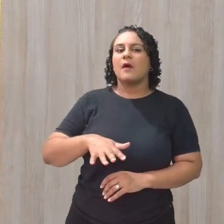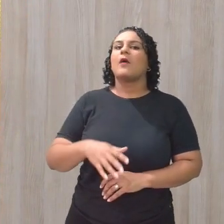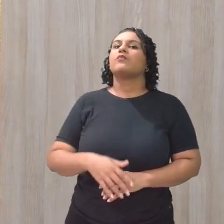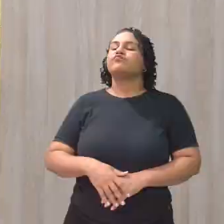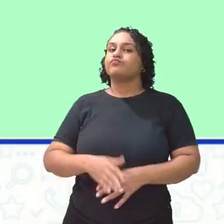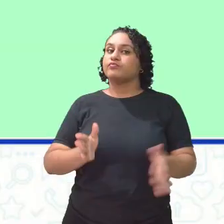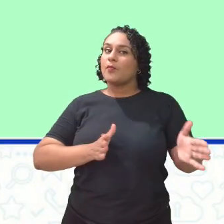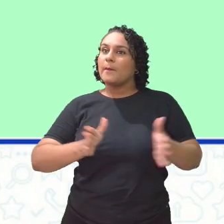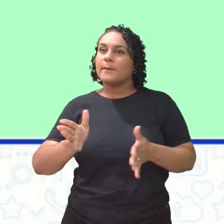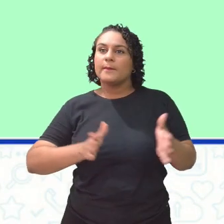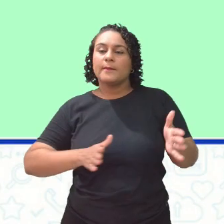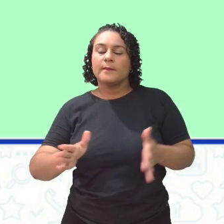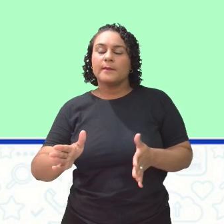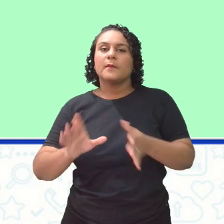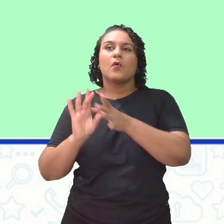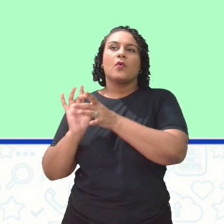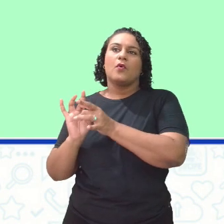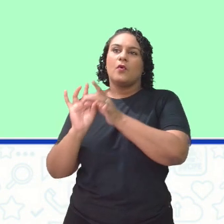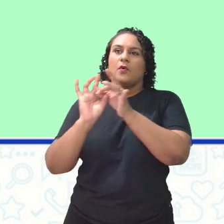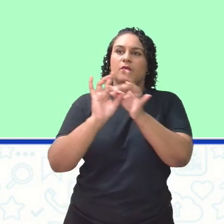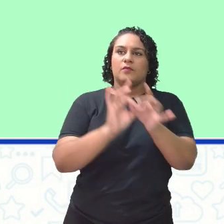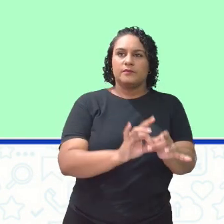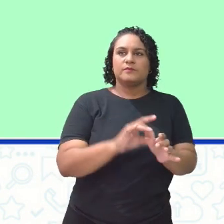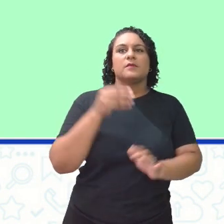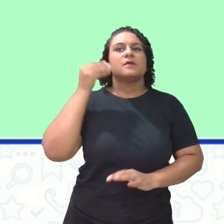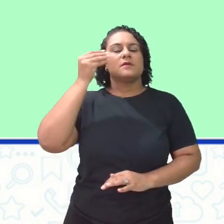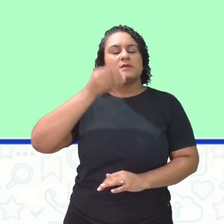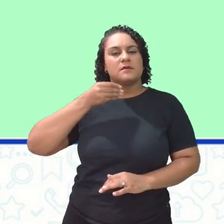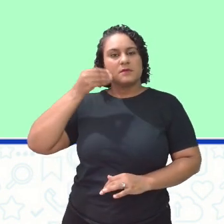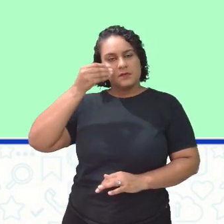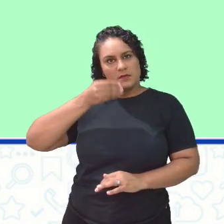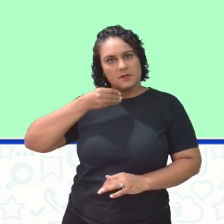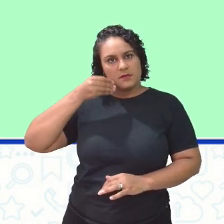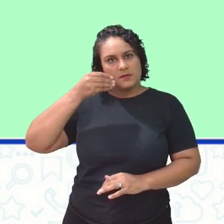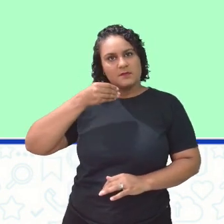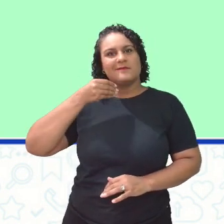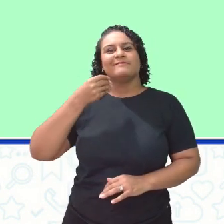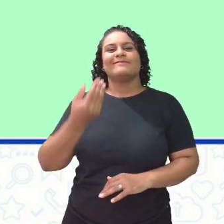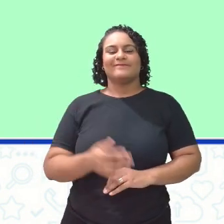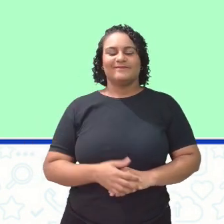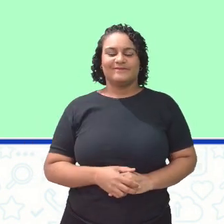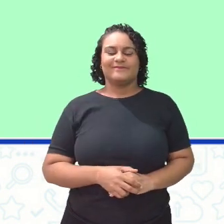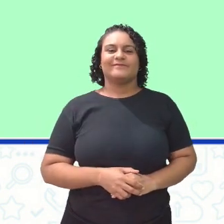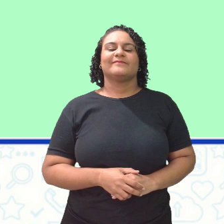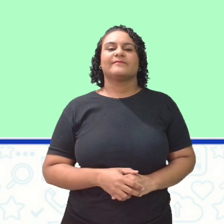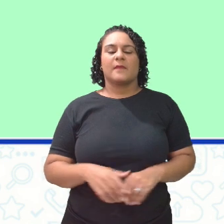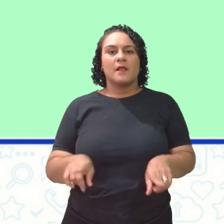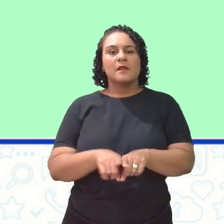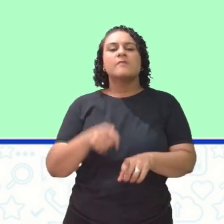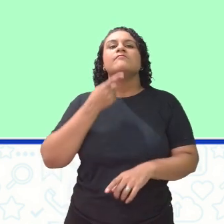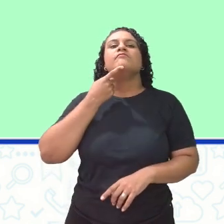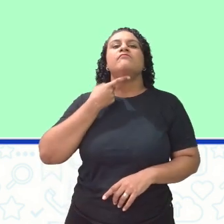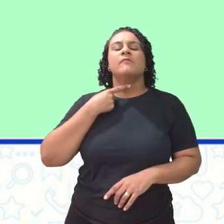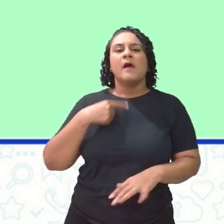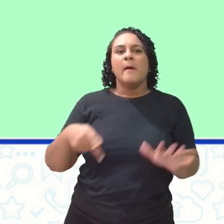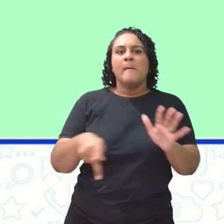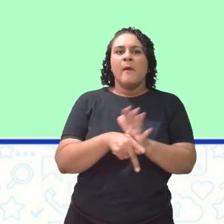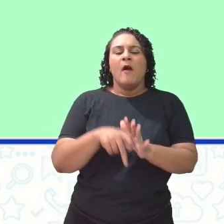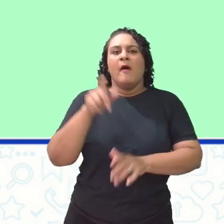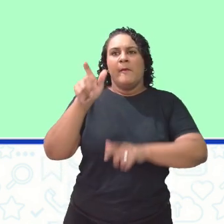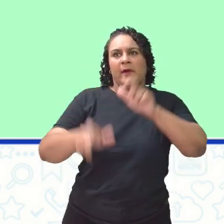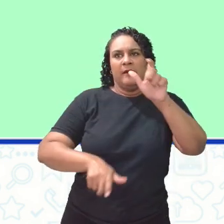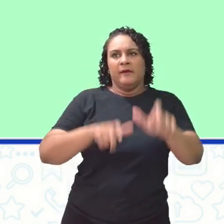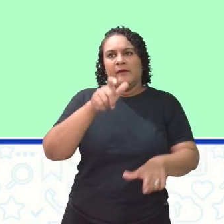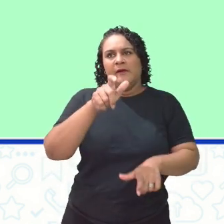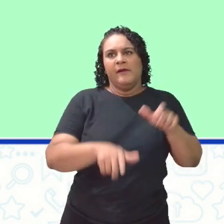a época, o contexto, as experiências e as necessidades do